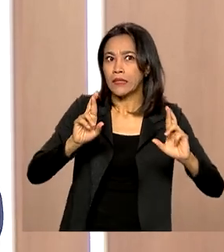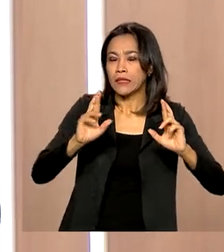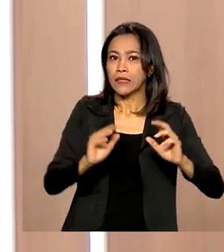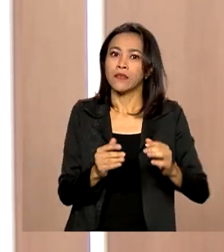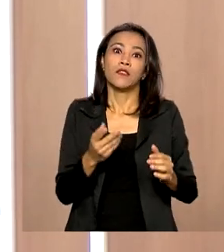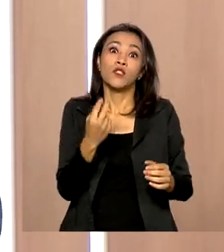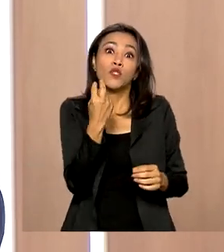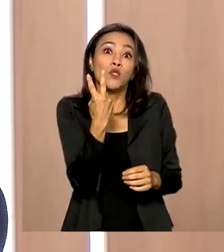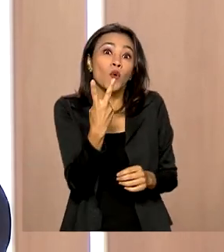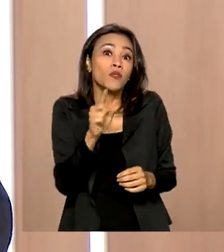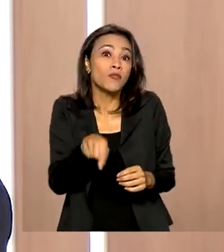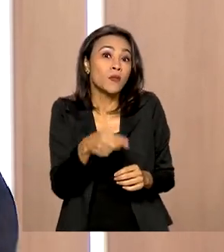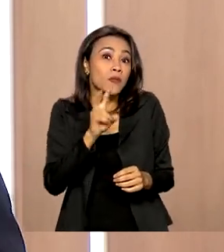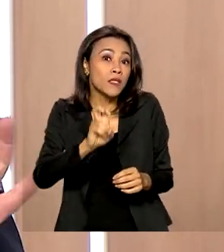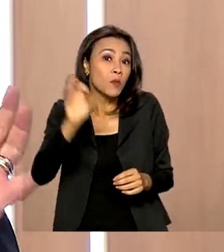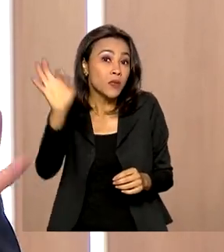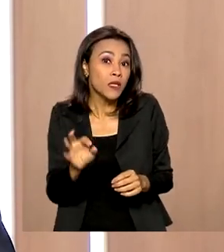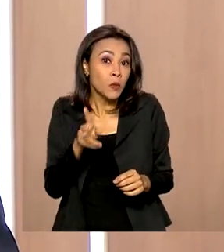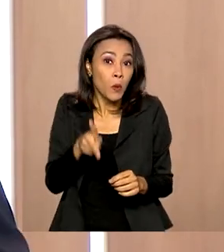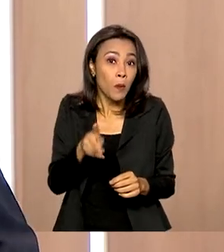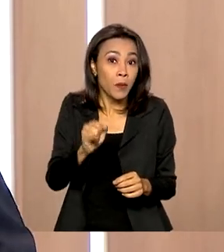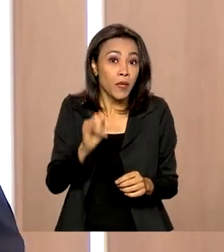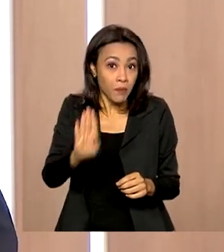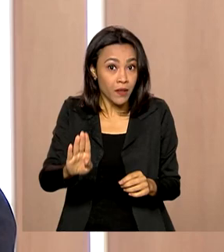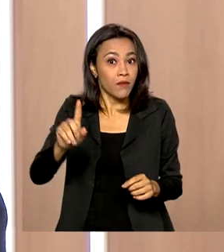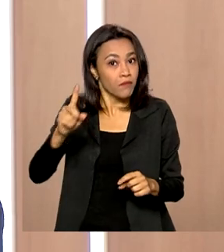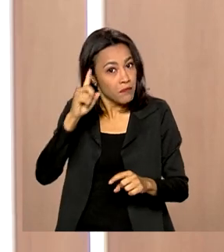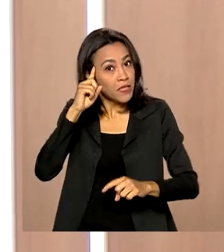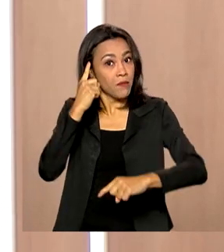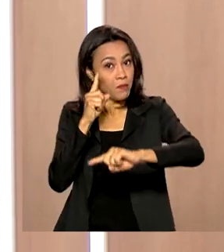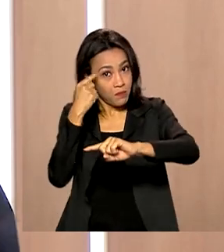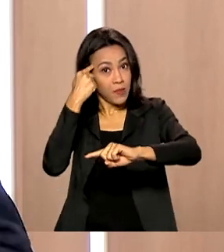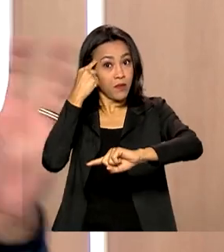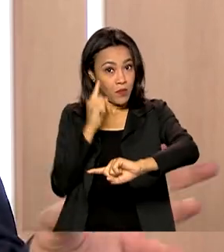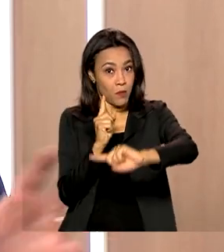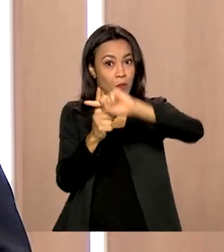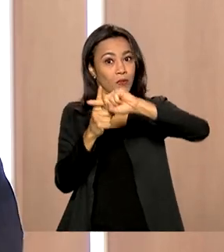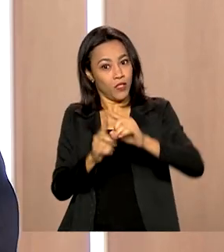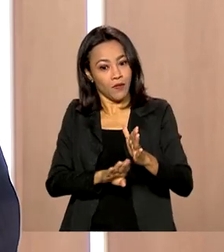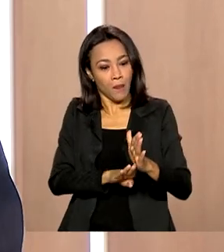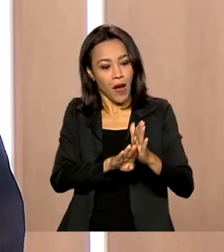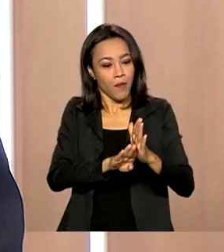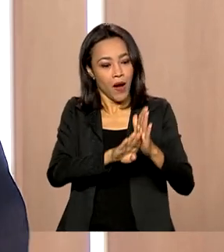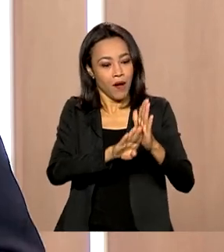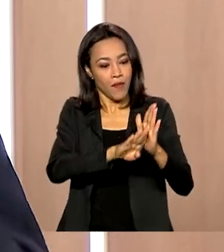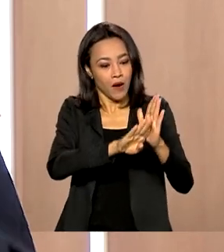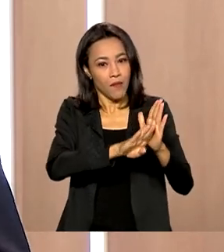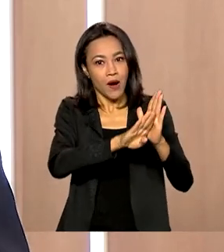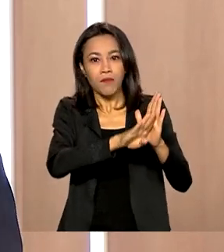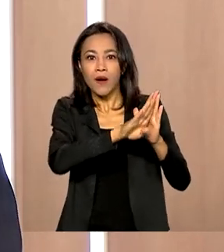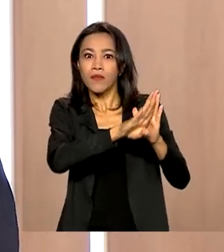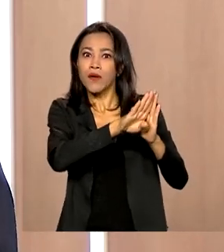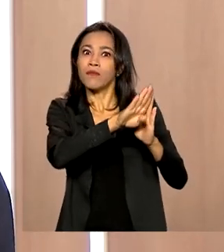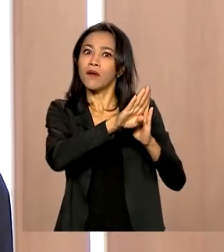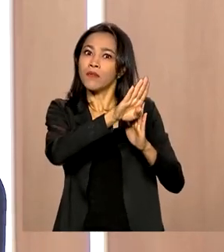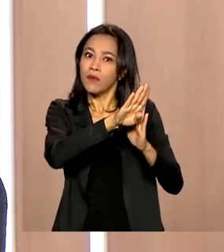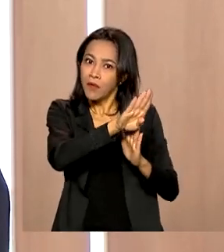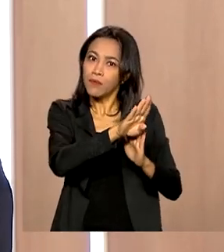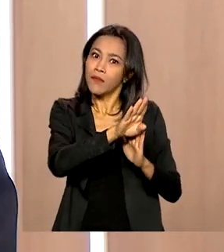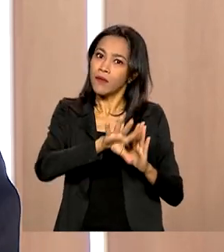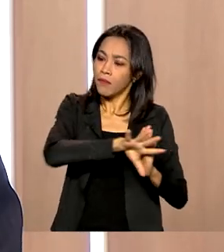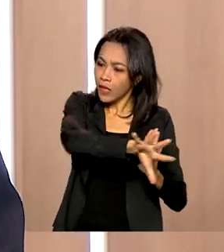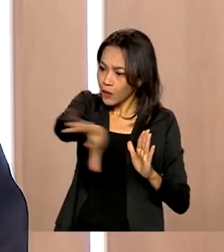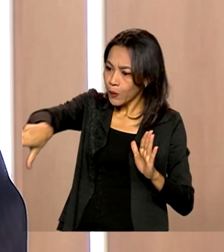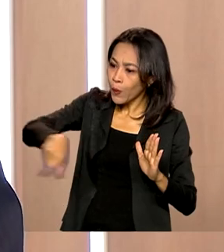de 2,5%. Ou seja, o otimismo tomou conta do mercado, tanto os analistas de investimento quanto os analistas financeiros